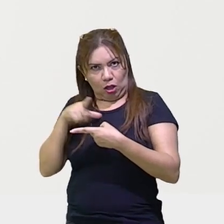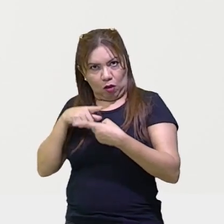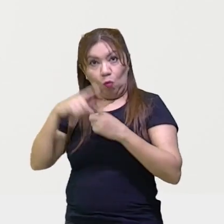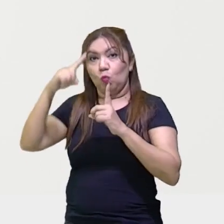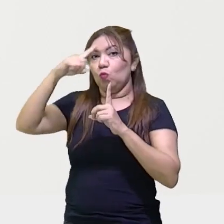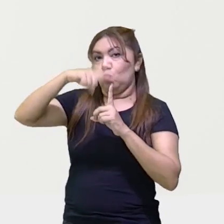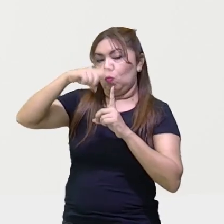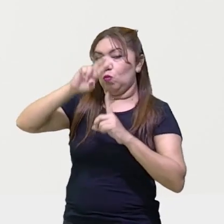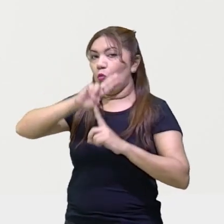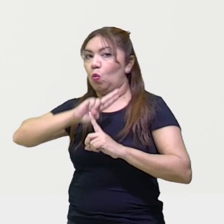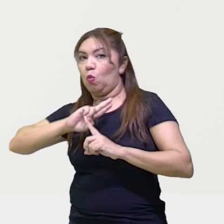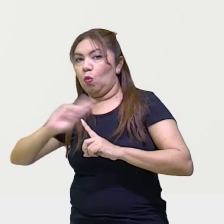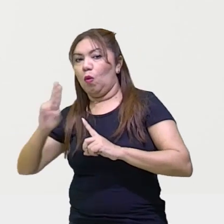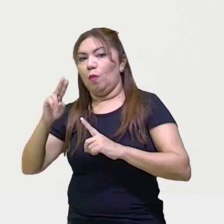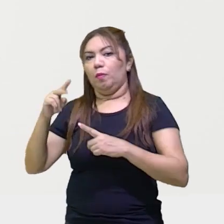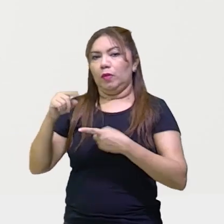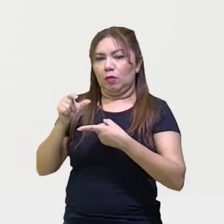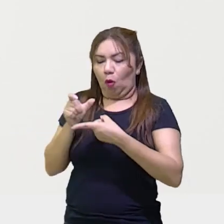proparoxítona.